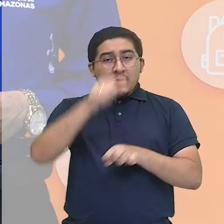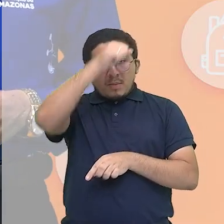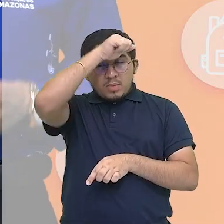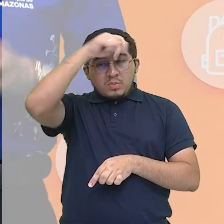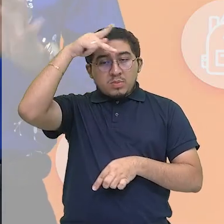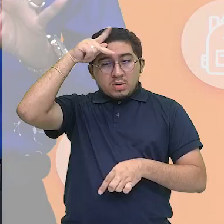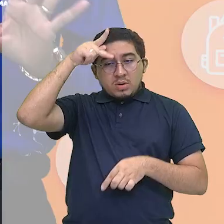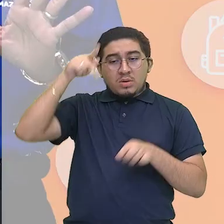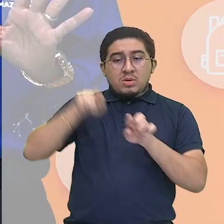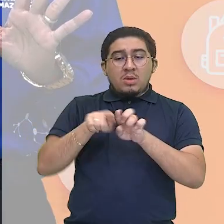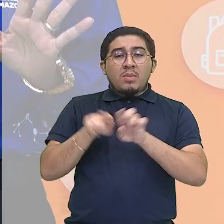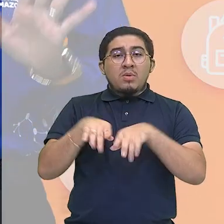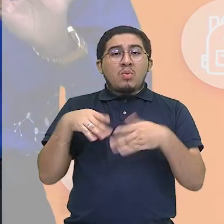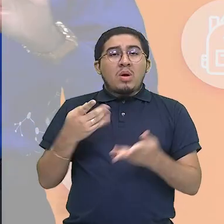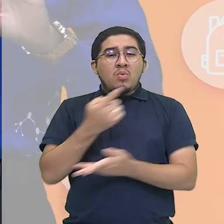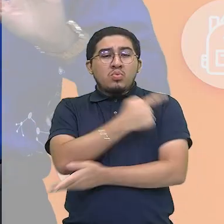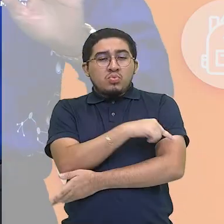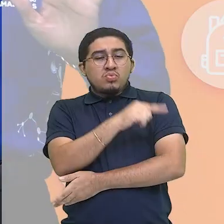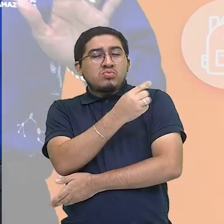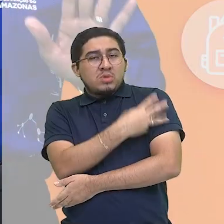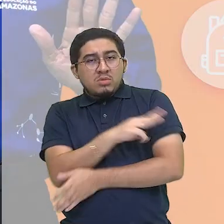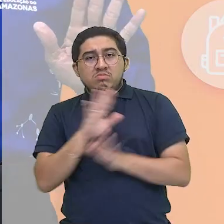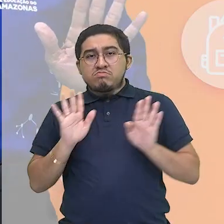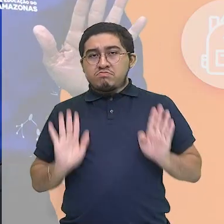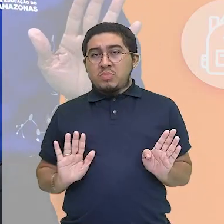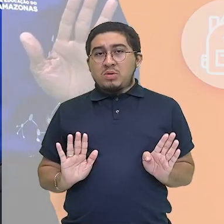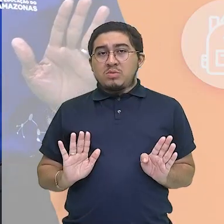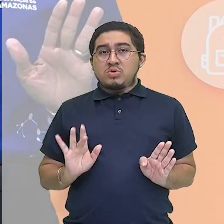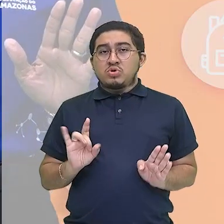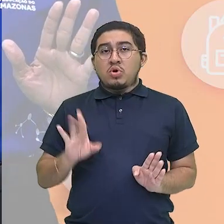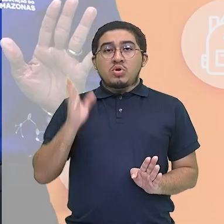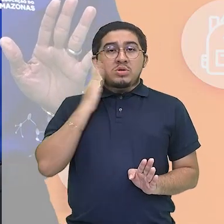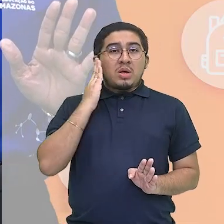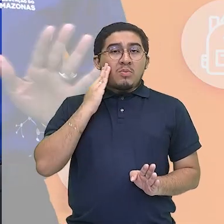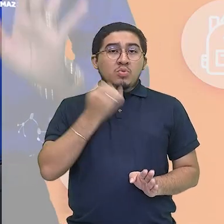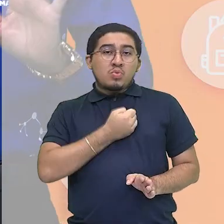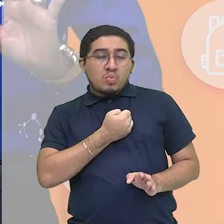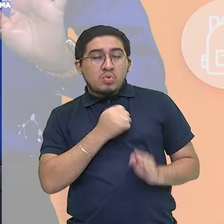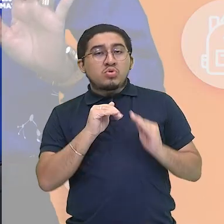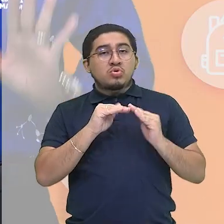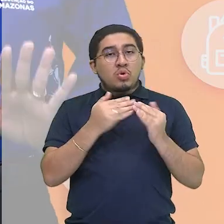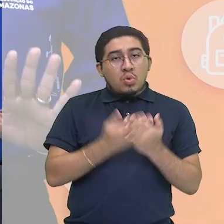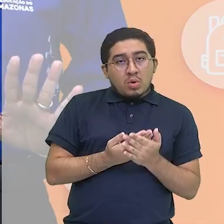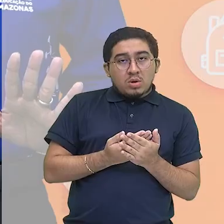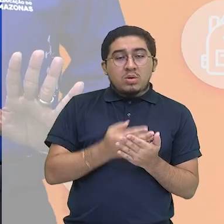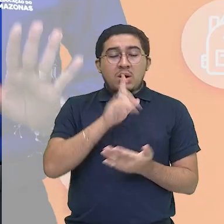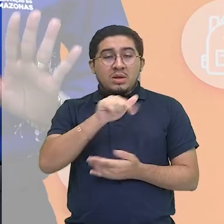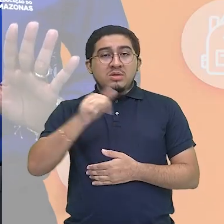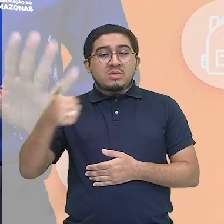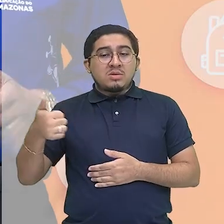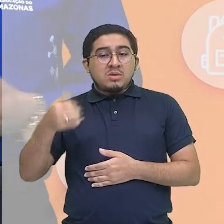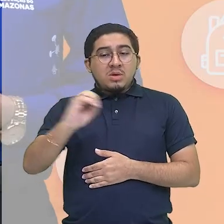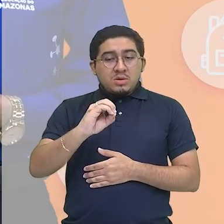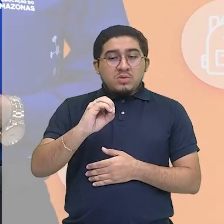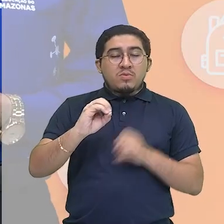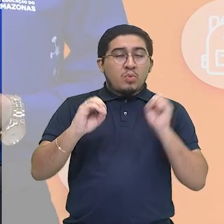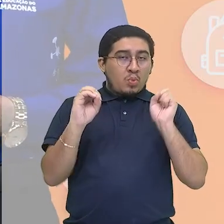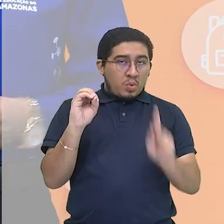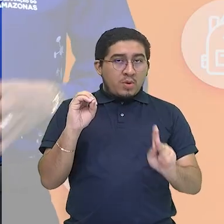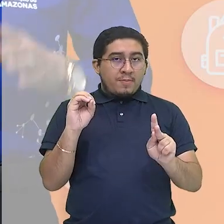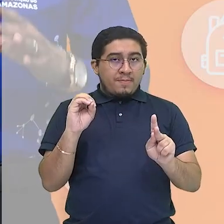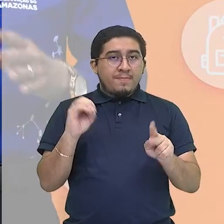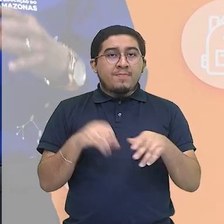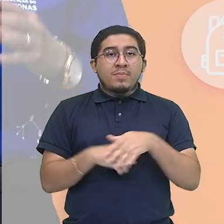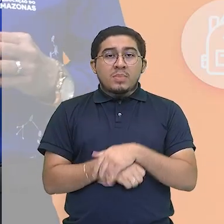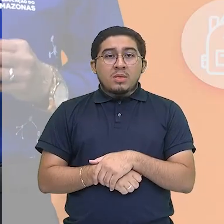Quais as séries que... Bem, calma. Eu só sei o número de escolas. São 10. Ok. Então,